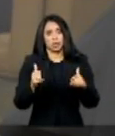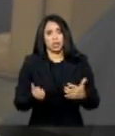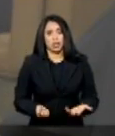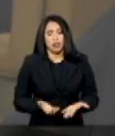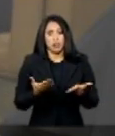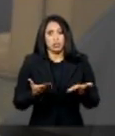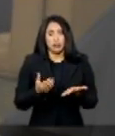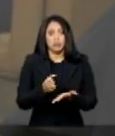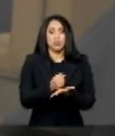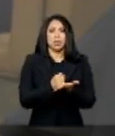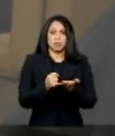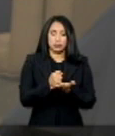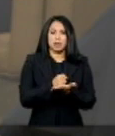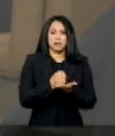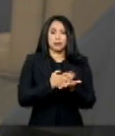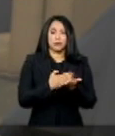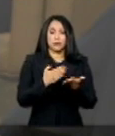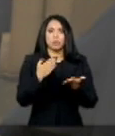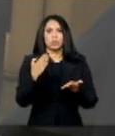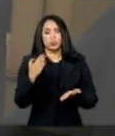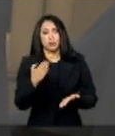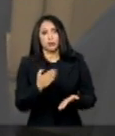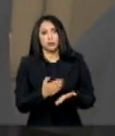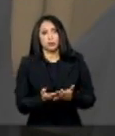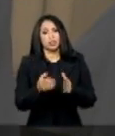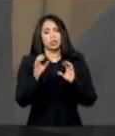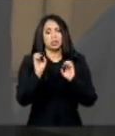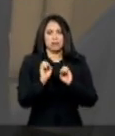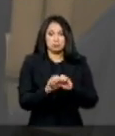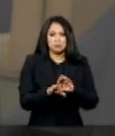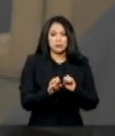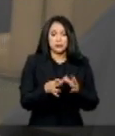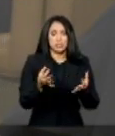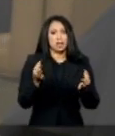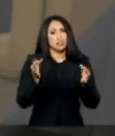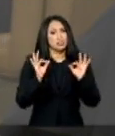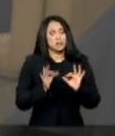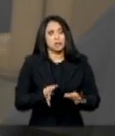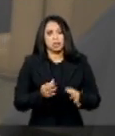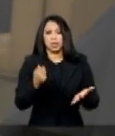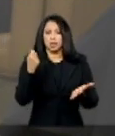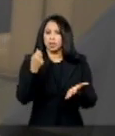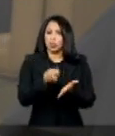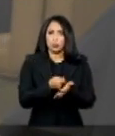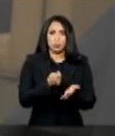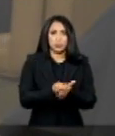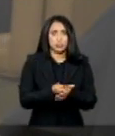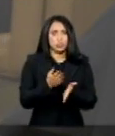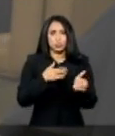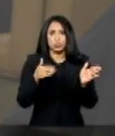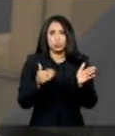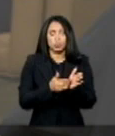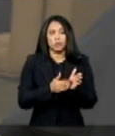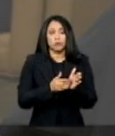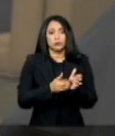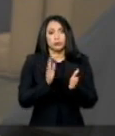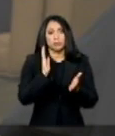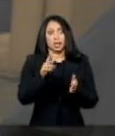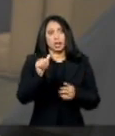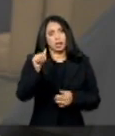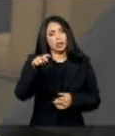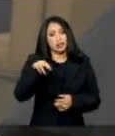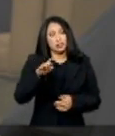iniciais em que está disciplinada qual seria aquela política concelhia as cobranças previstas todas a resolução daniel